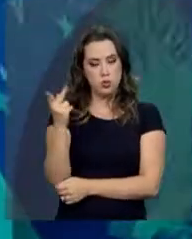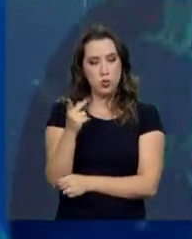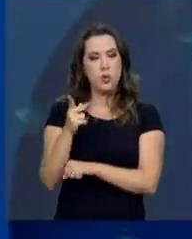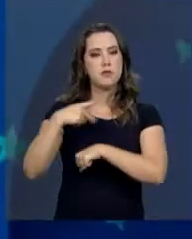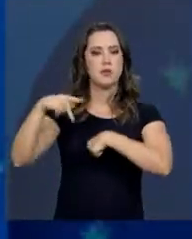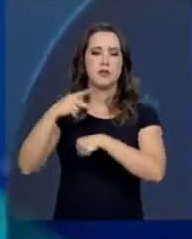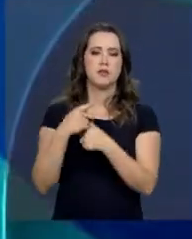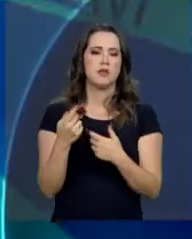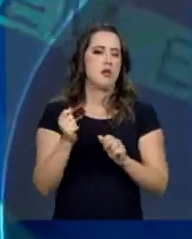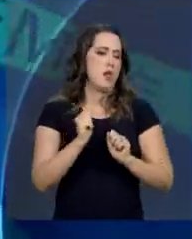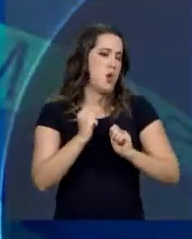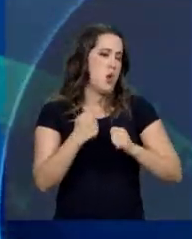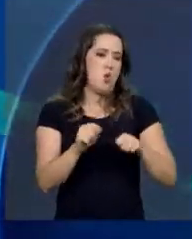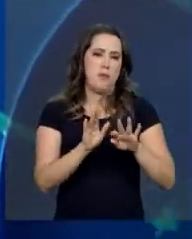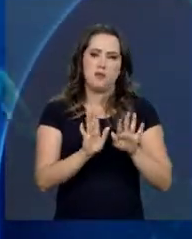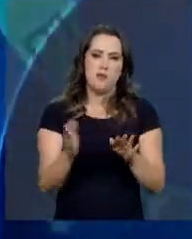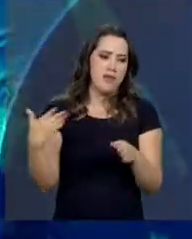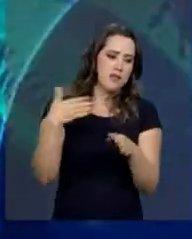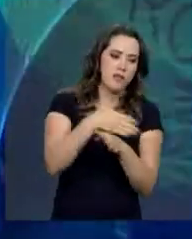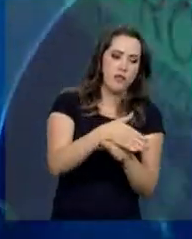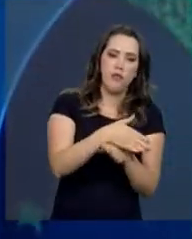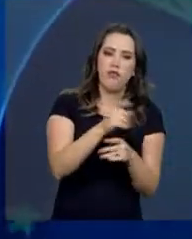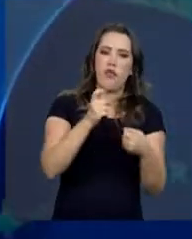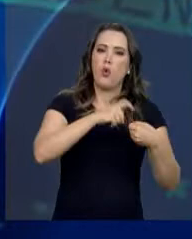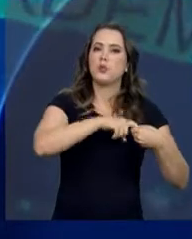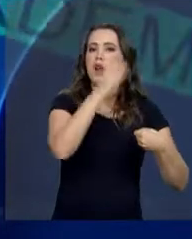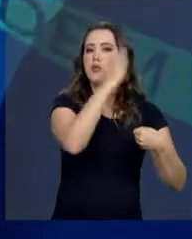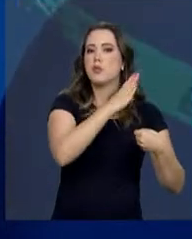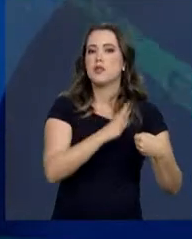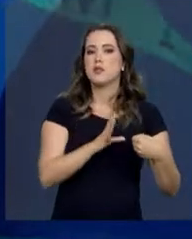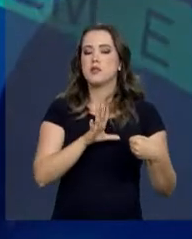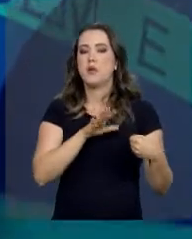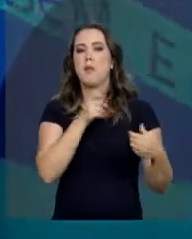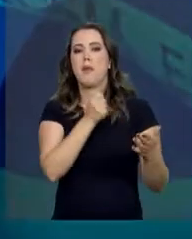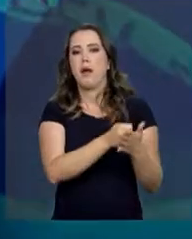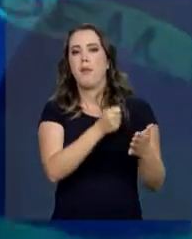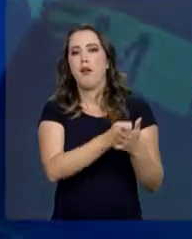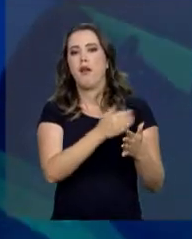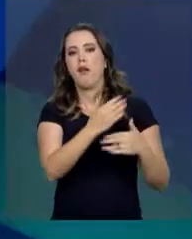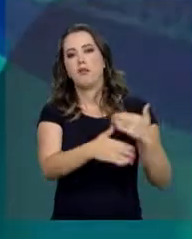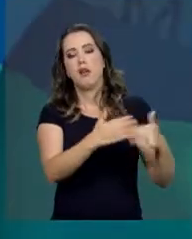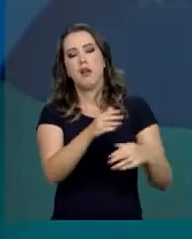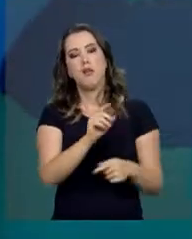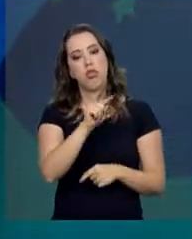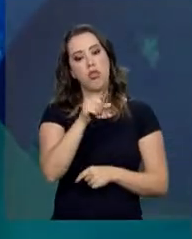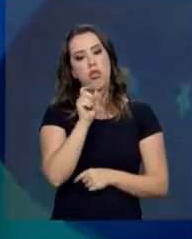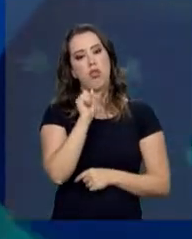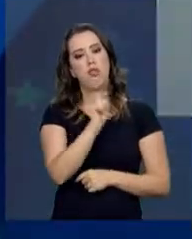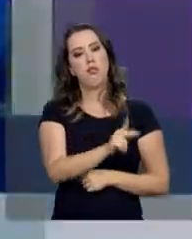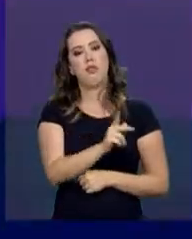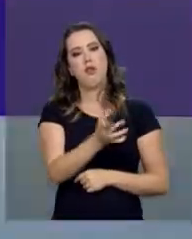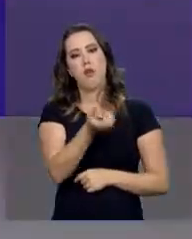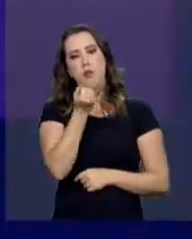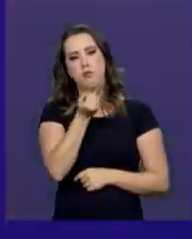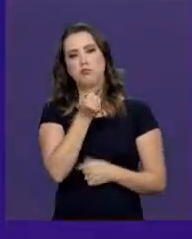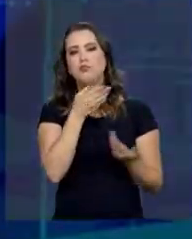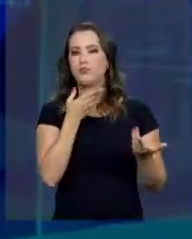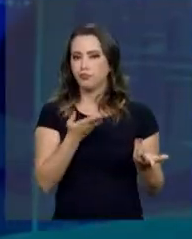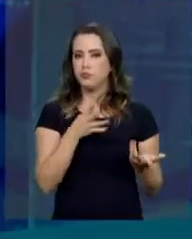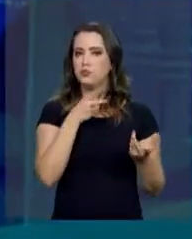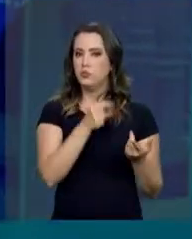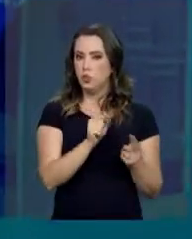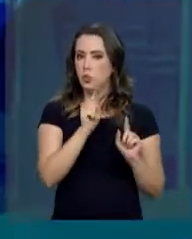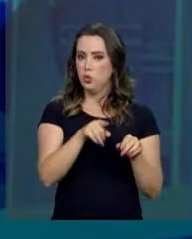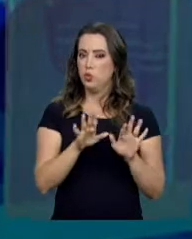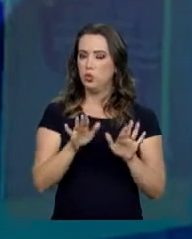vai mais ser necessário vir ao brasil para totalizar o tempo de contribuição o mesmo instituir um procurador tudo poderá ser resolvido